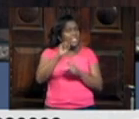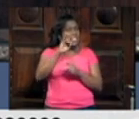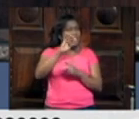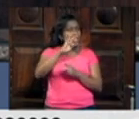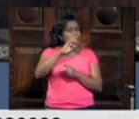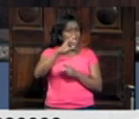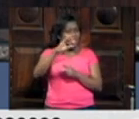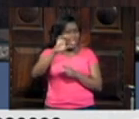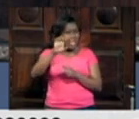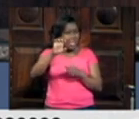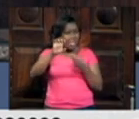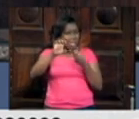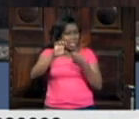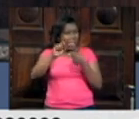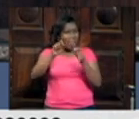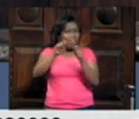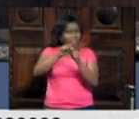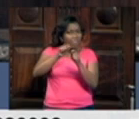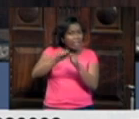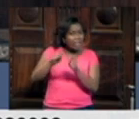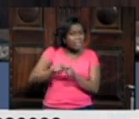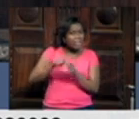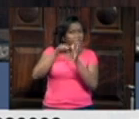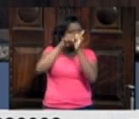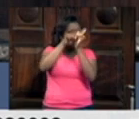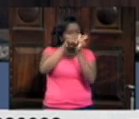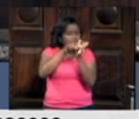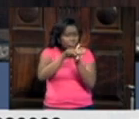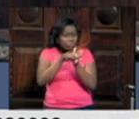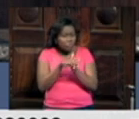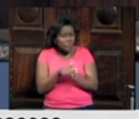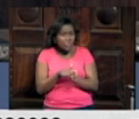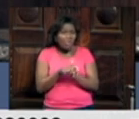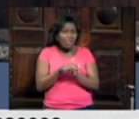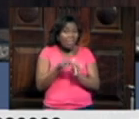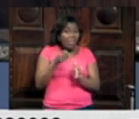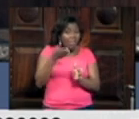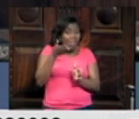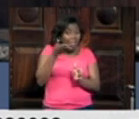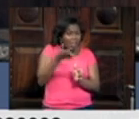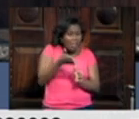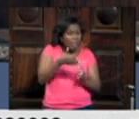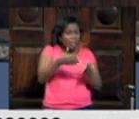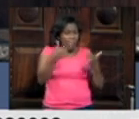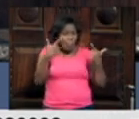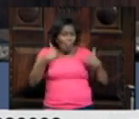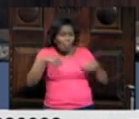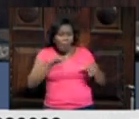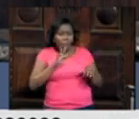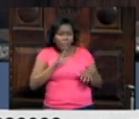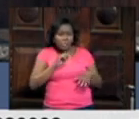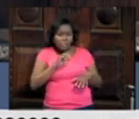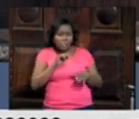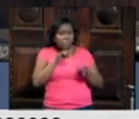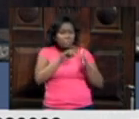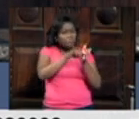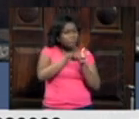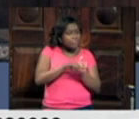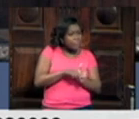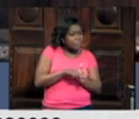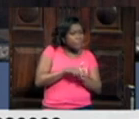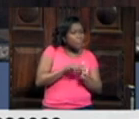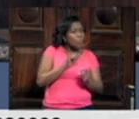TCE está fazendo uma auditoria nestas isenções fiscais para verificar o